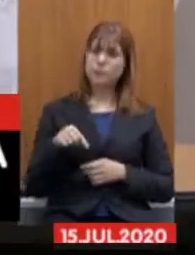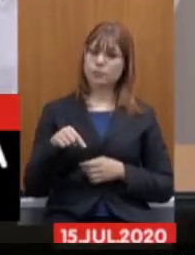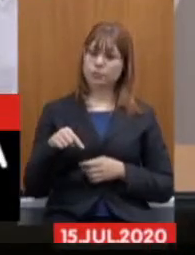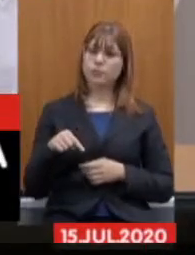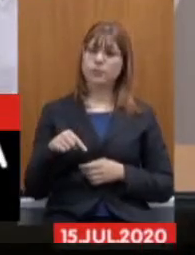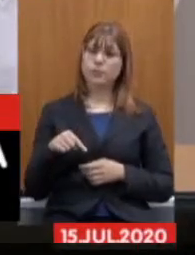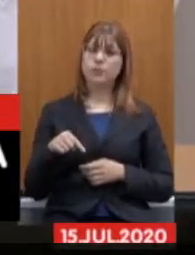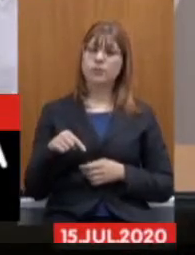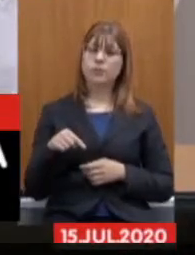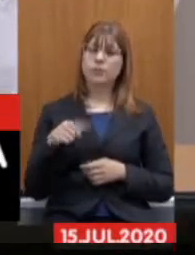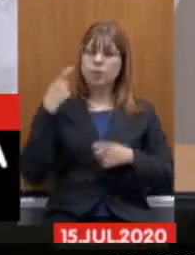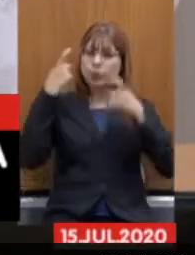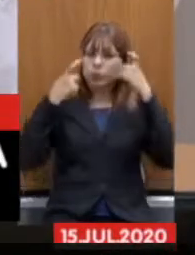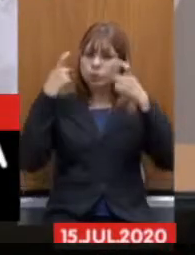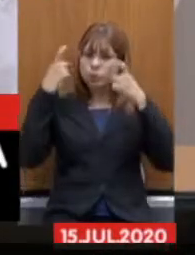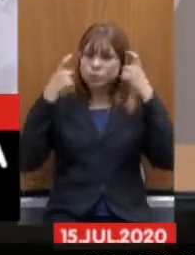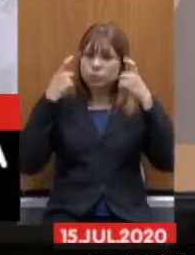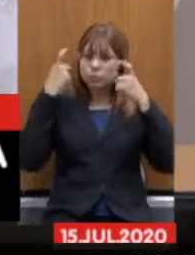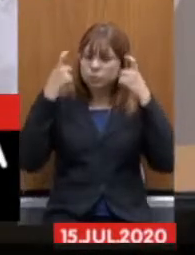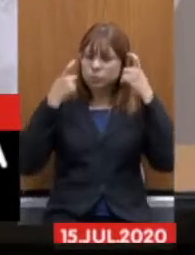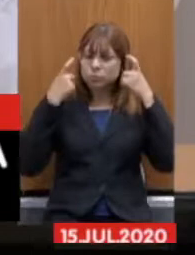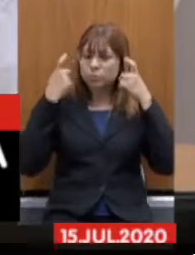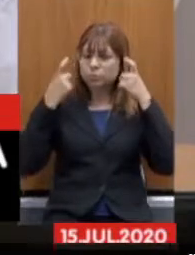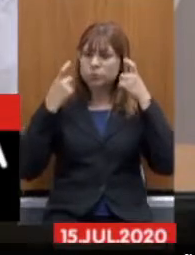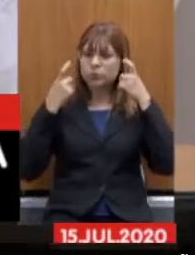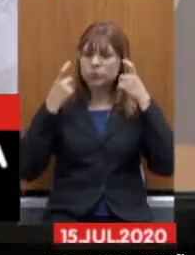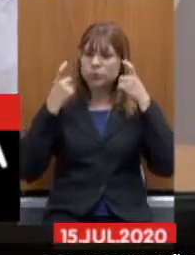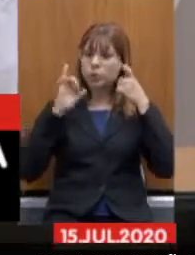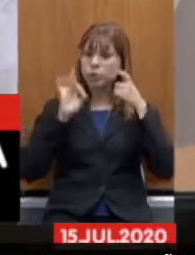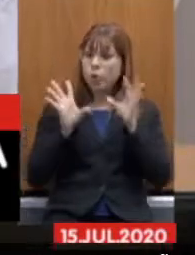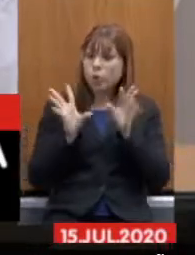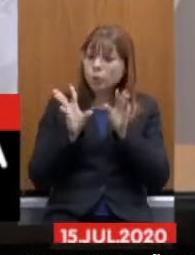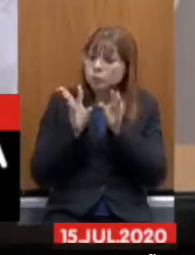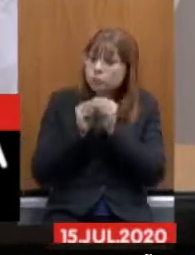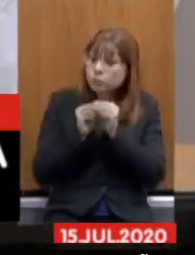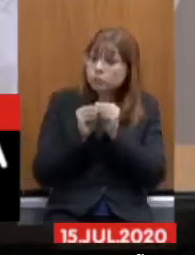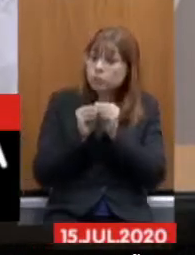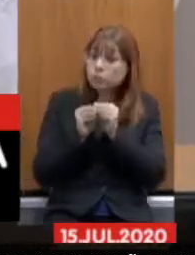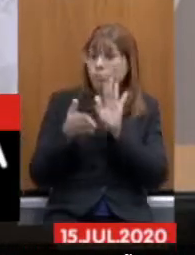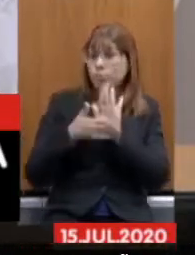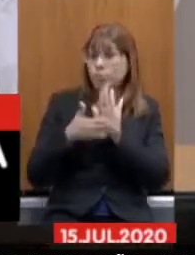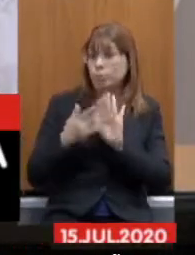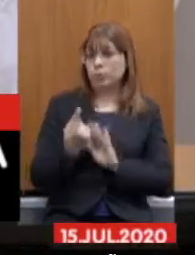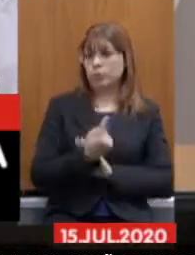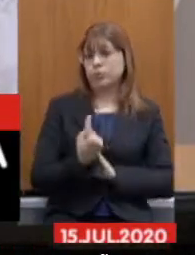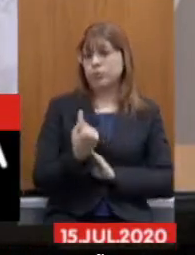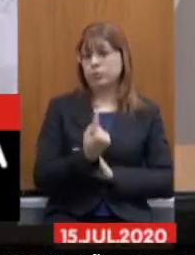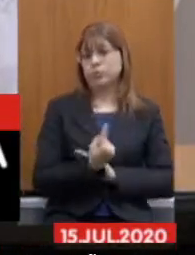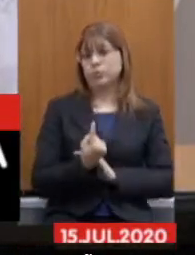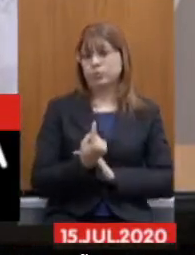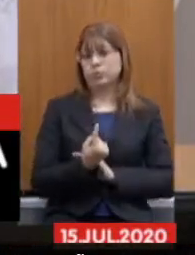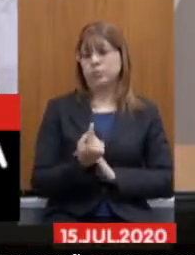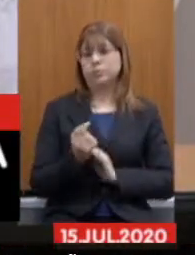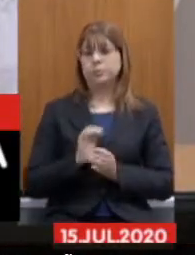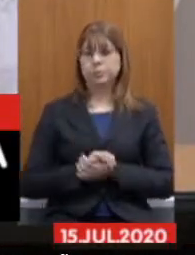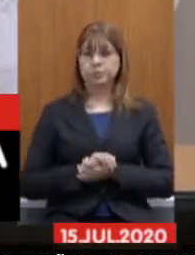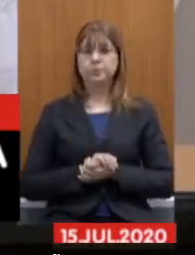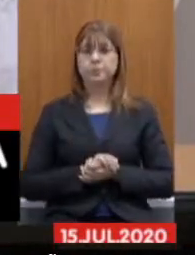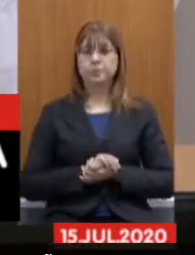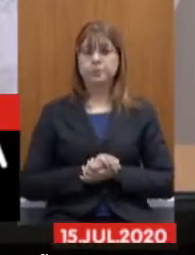preocupação que é síntese das nossas propostas deputado a feliz o que é o